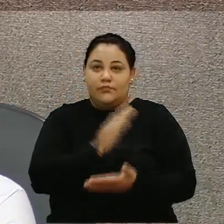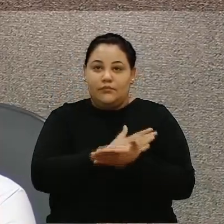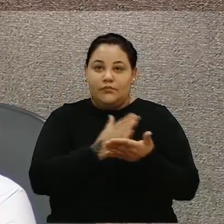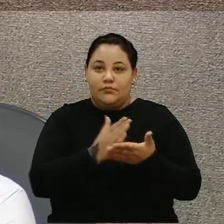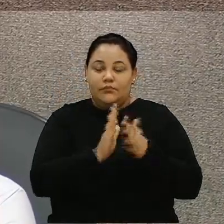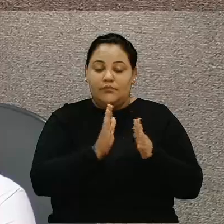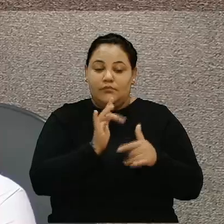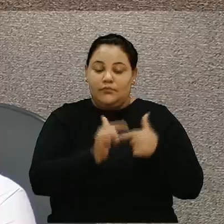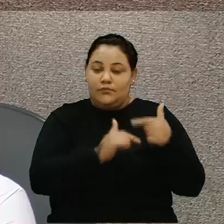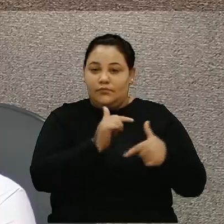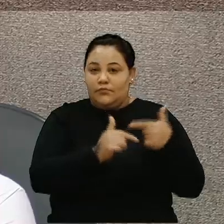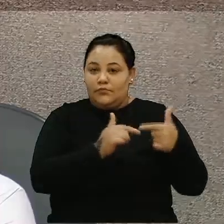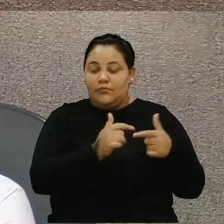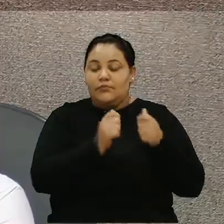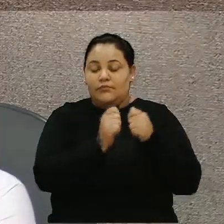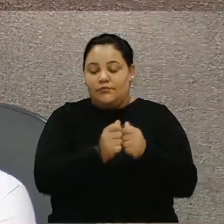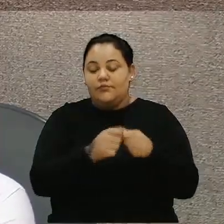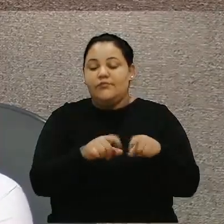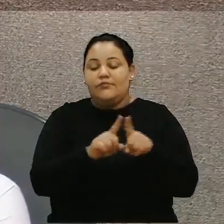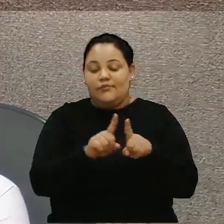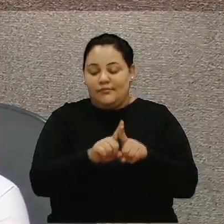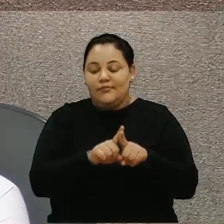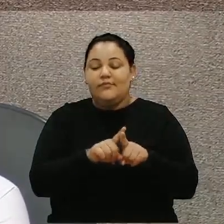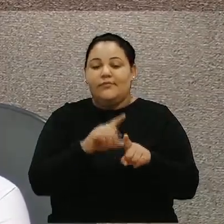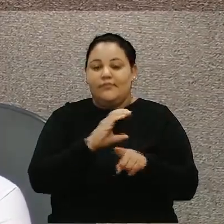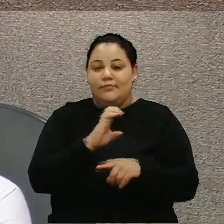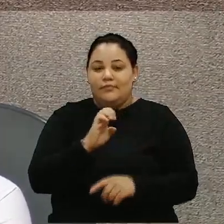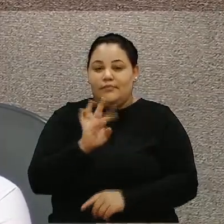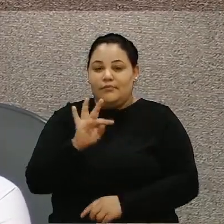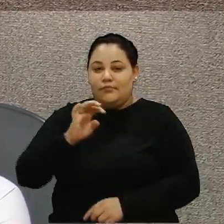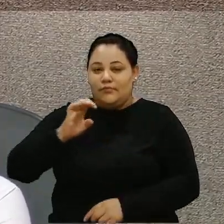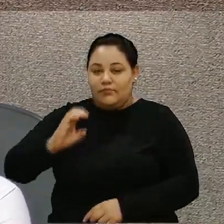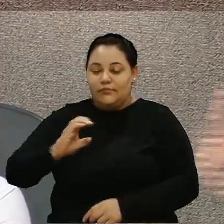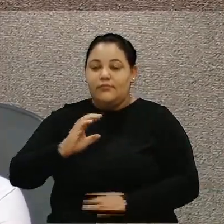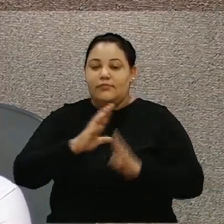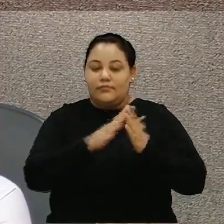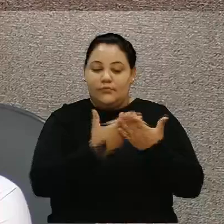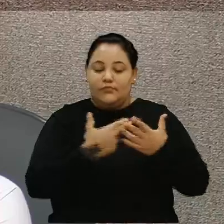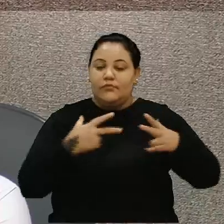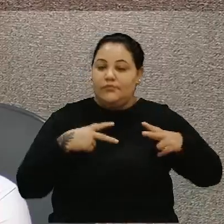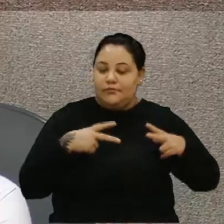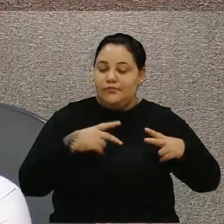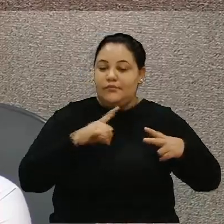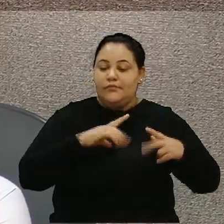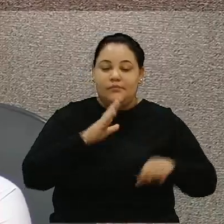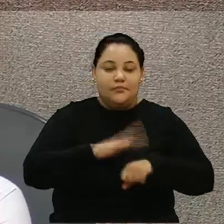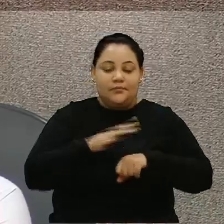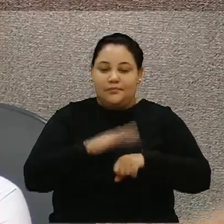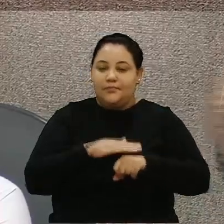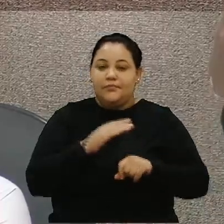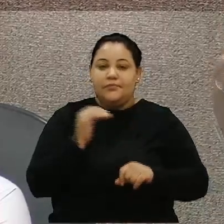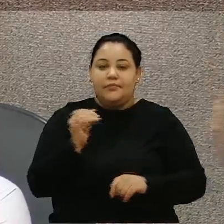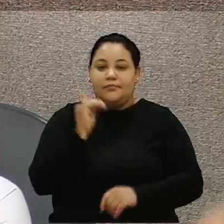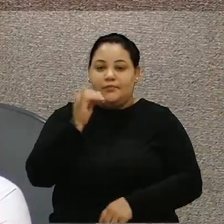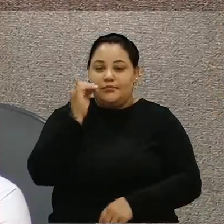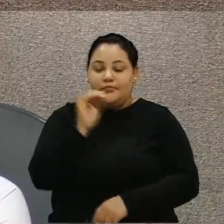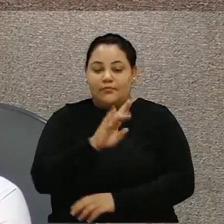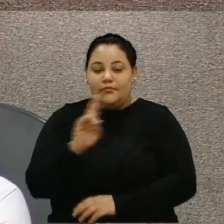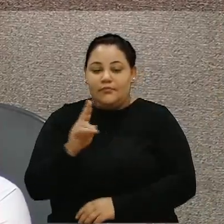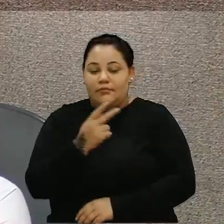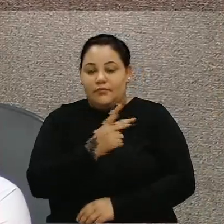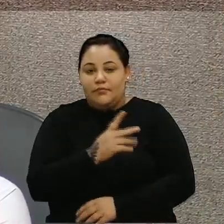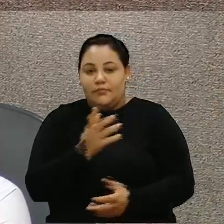vem trabalhando para que o CETEC tenha seja cada vez mais referência, em nome dela,